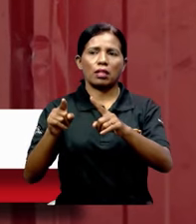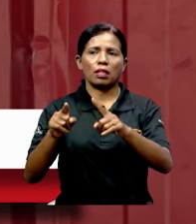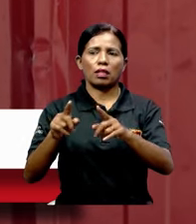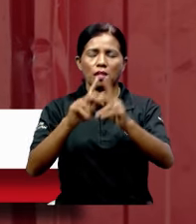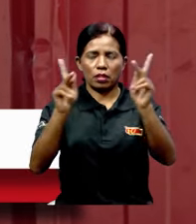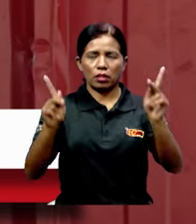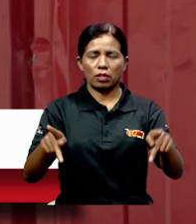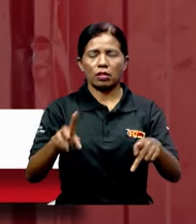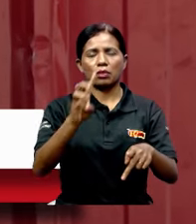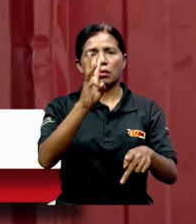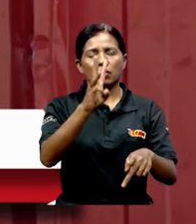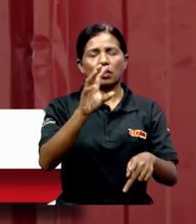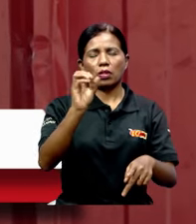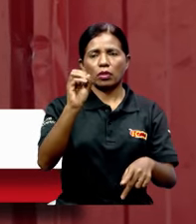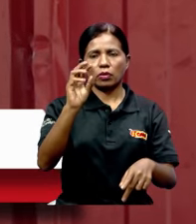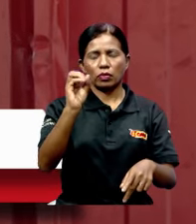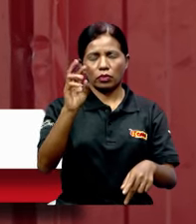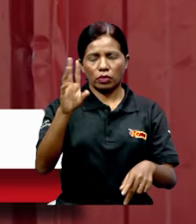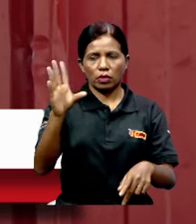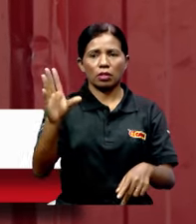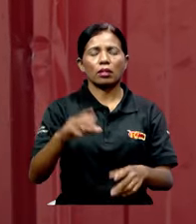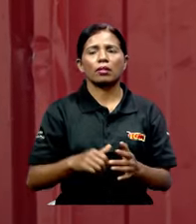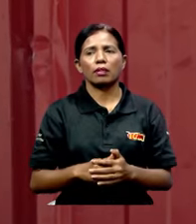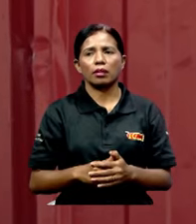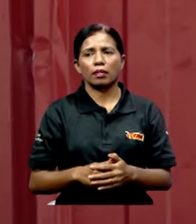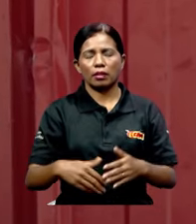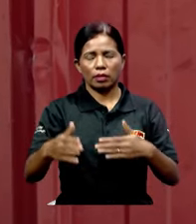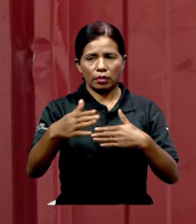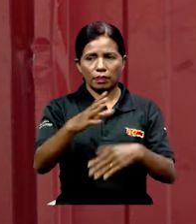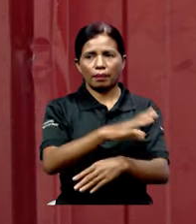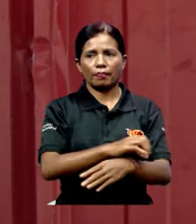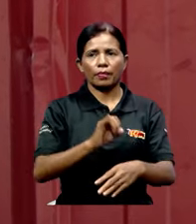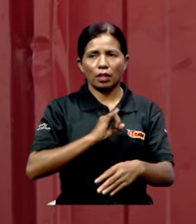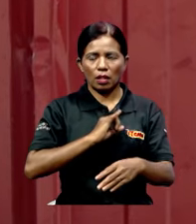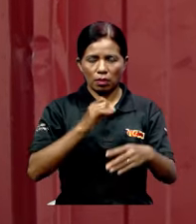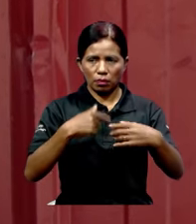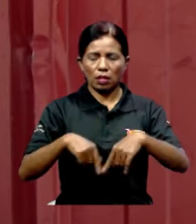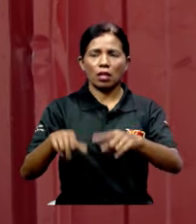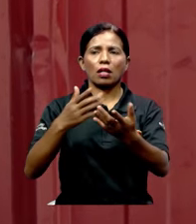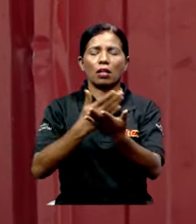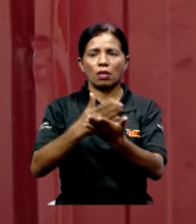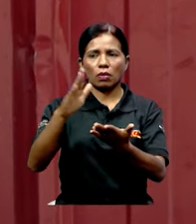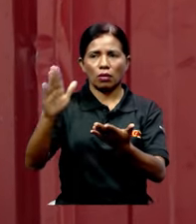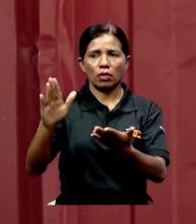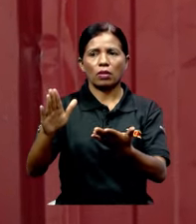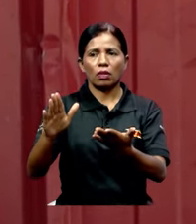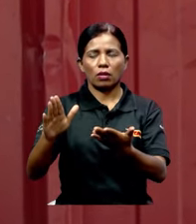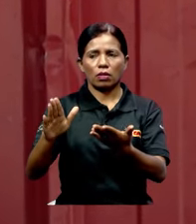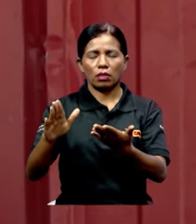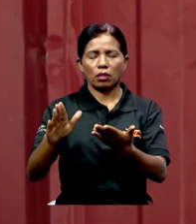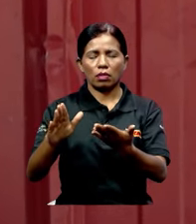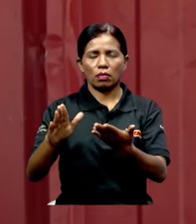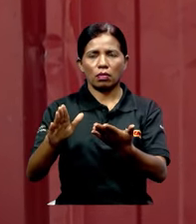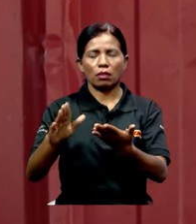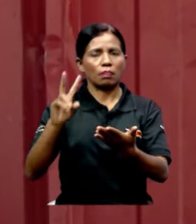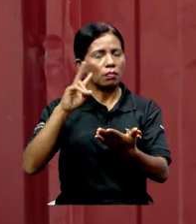Loza W4 e daí a Colmeira, besik a Burkin e Soring, ao ba rola. Hau hola modo,